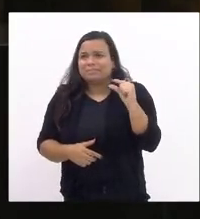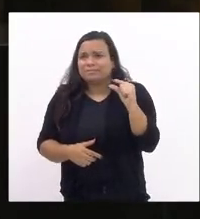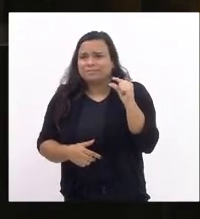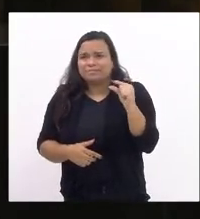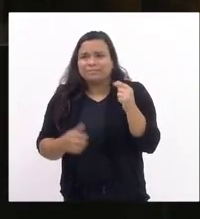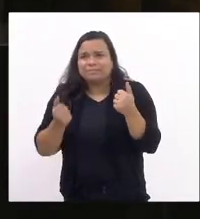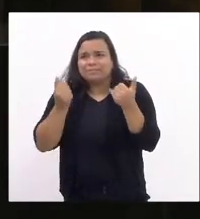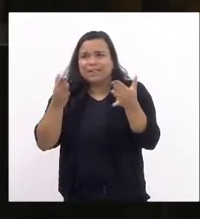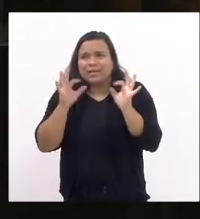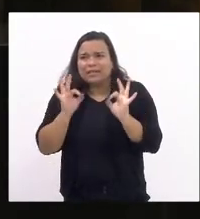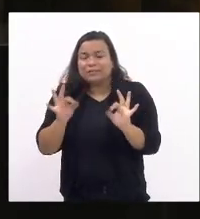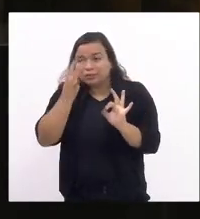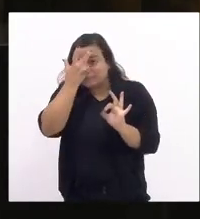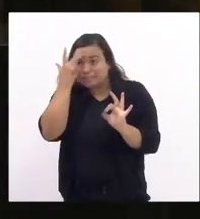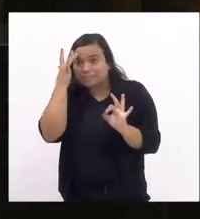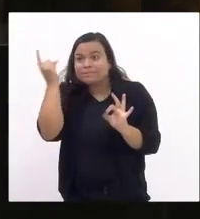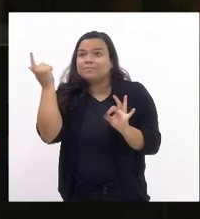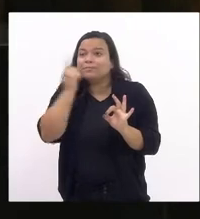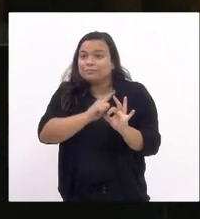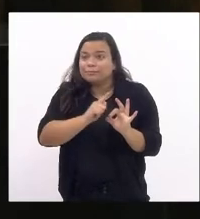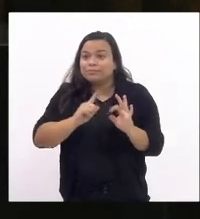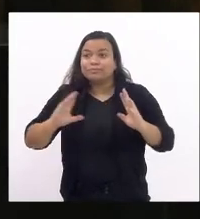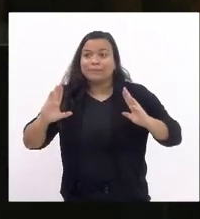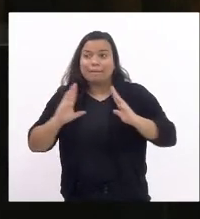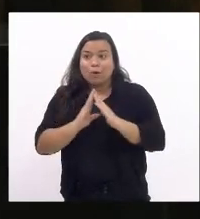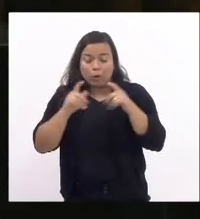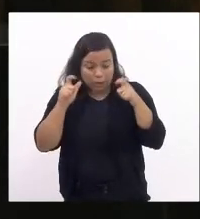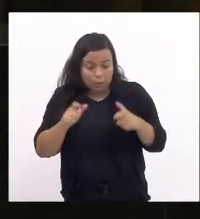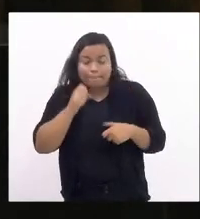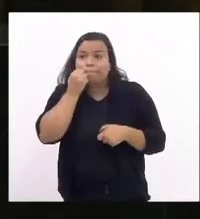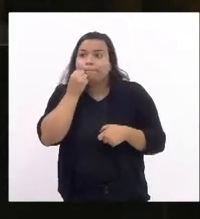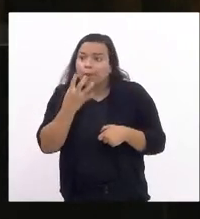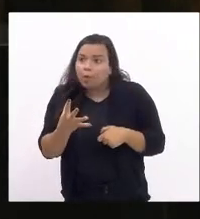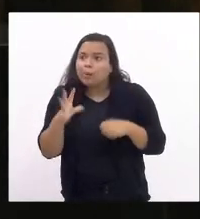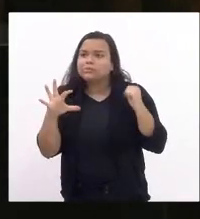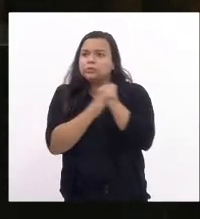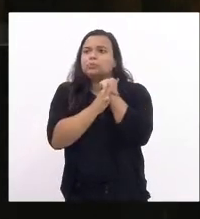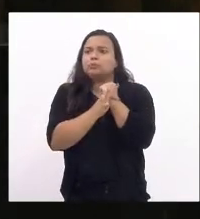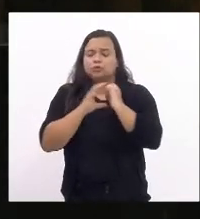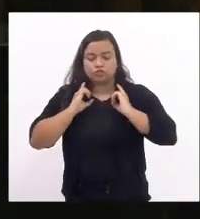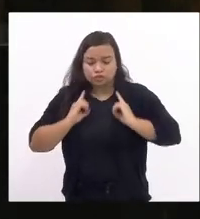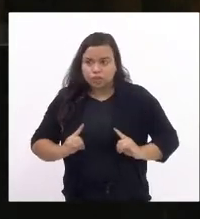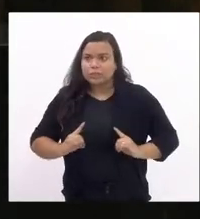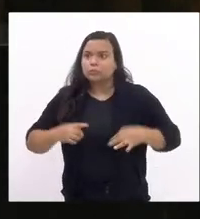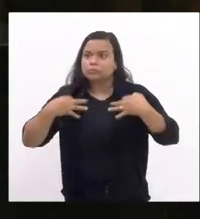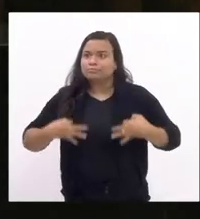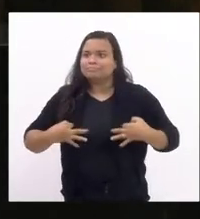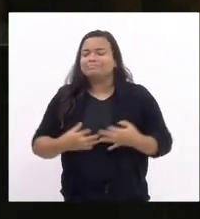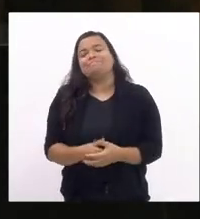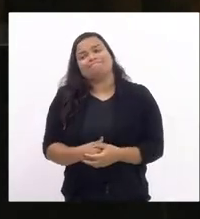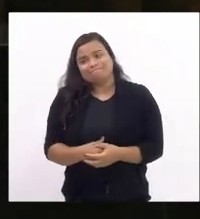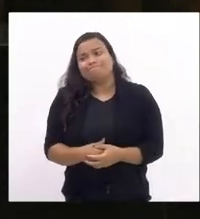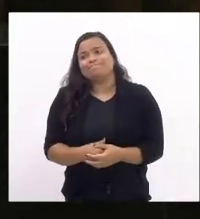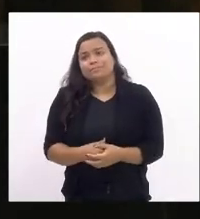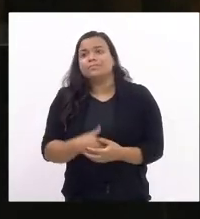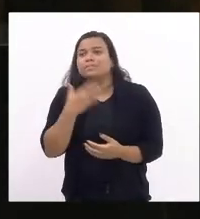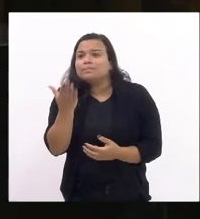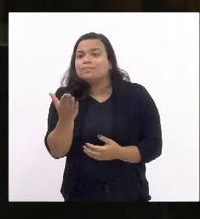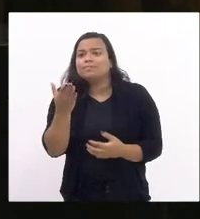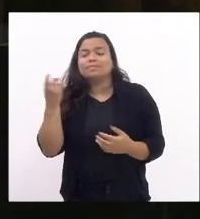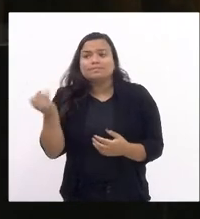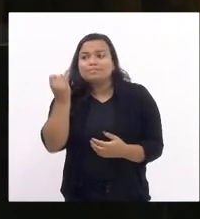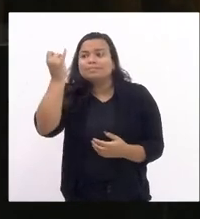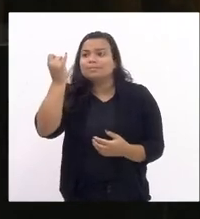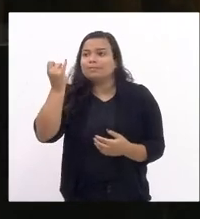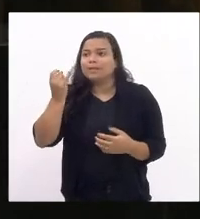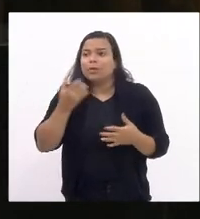garantir que essa pessoa esteja no lugar morando de maneira adequada e digna. Então, nesse sentido, é fundamental que toda e